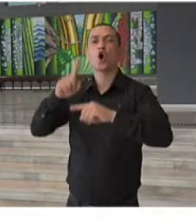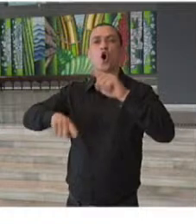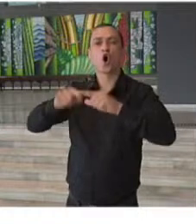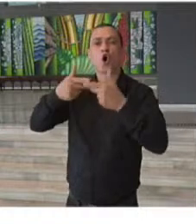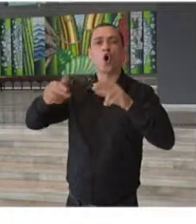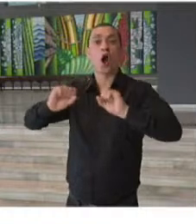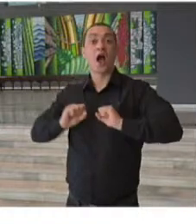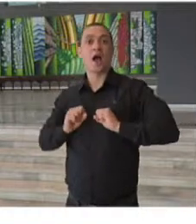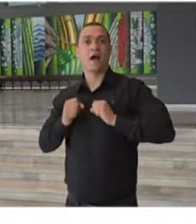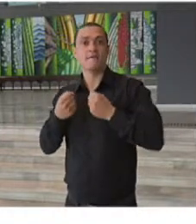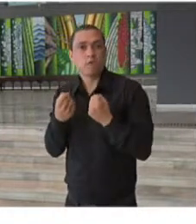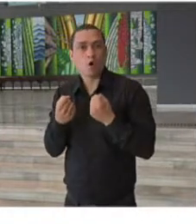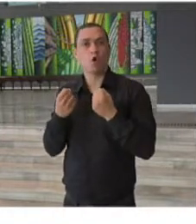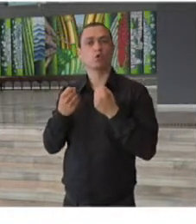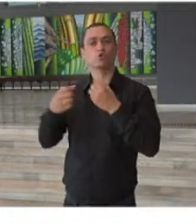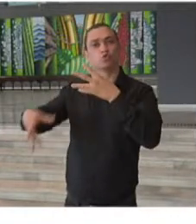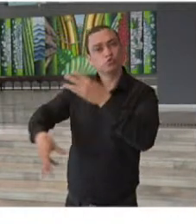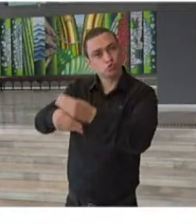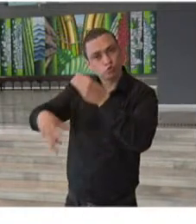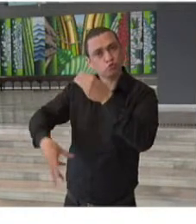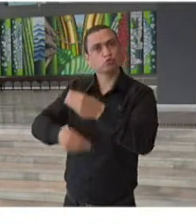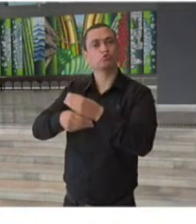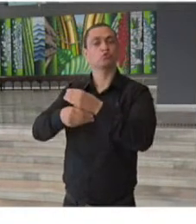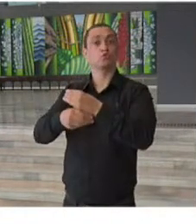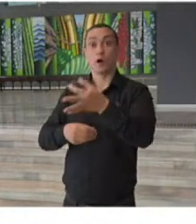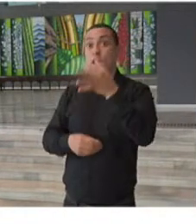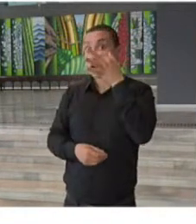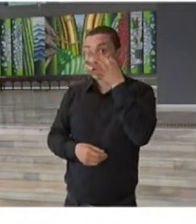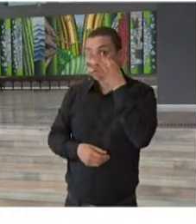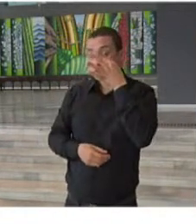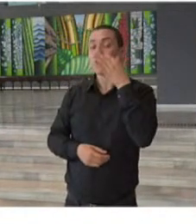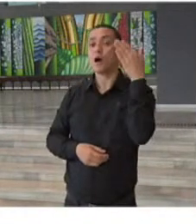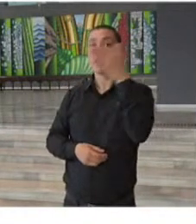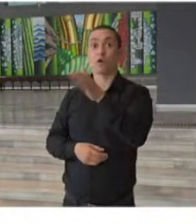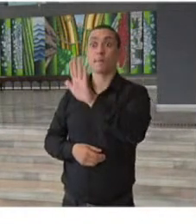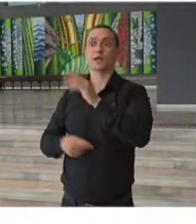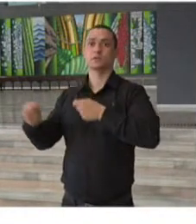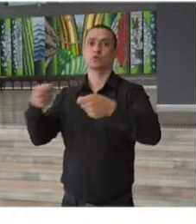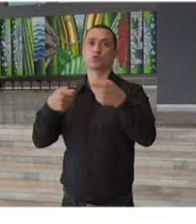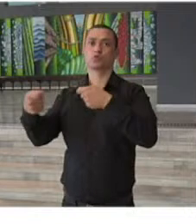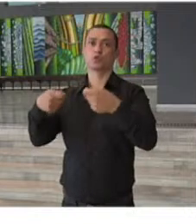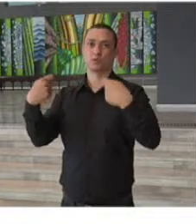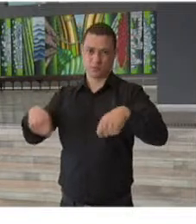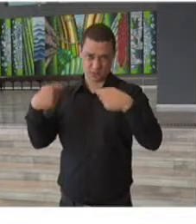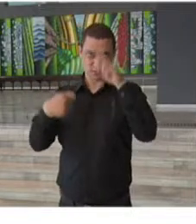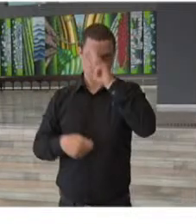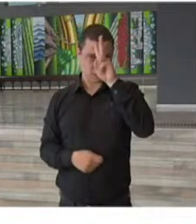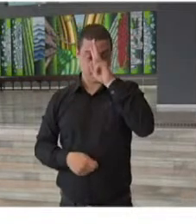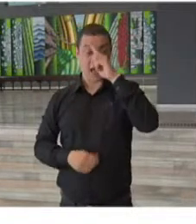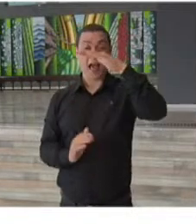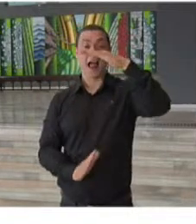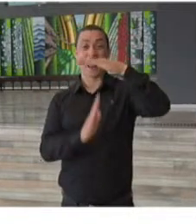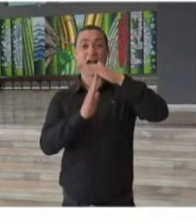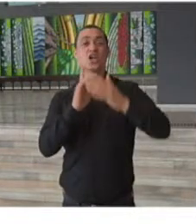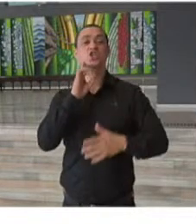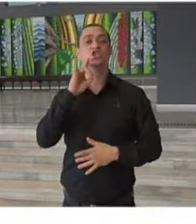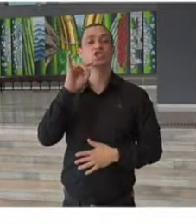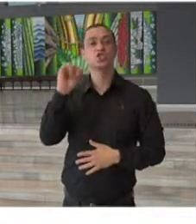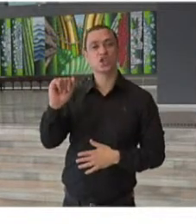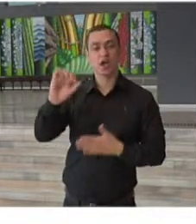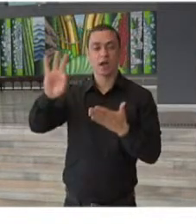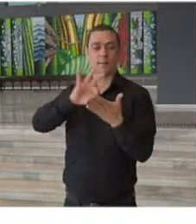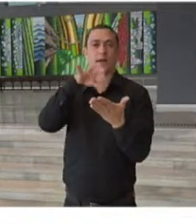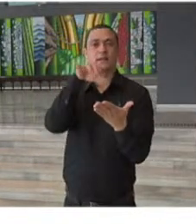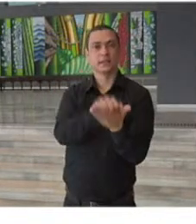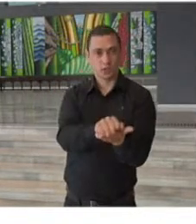atividades extracurriculares, atividades presenciais, com absoluto controle ao protocolo. Lembrando que o limite diário de matrículas,